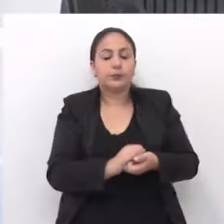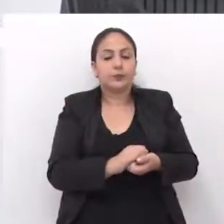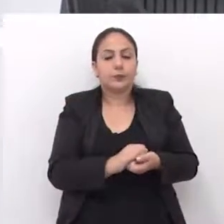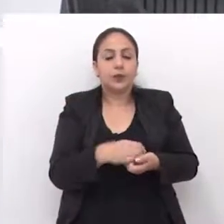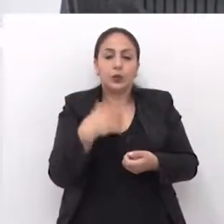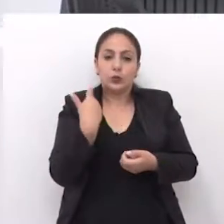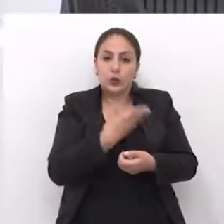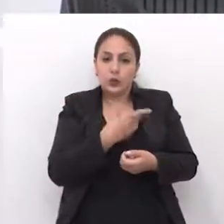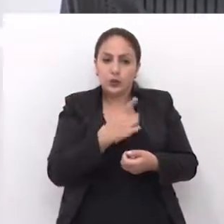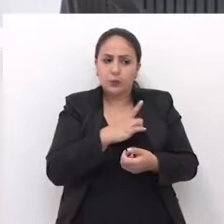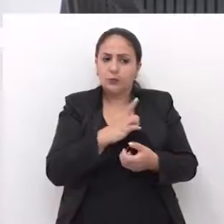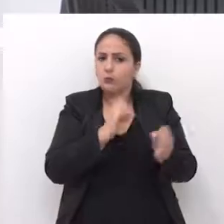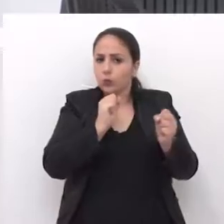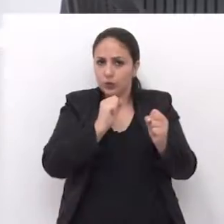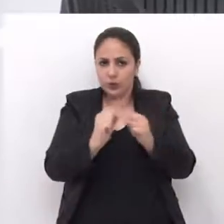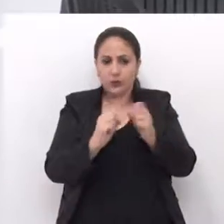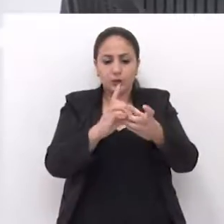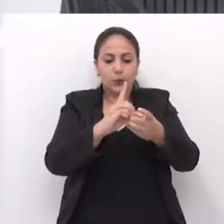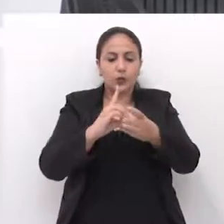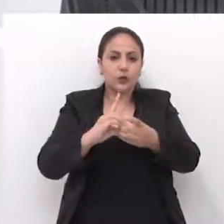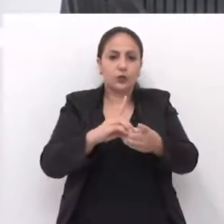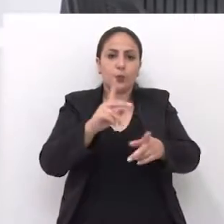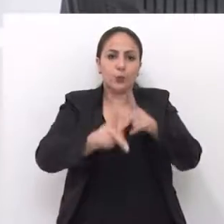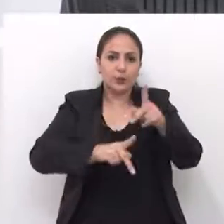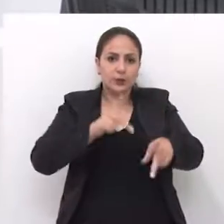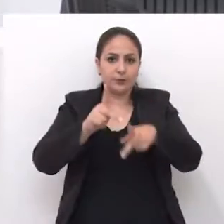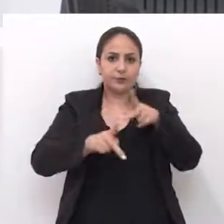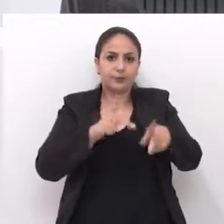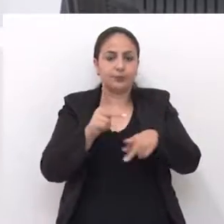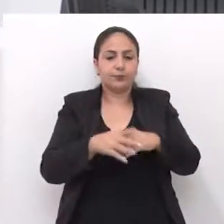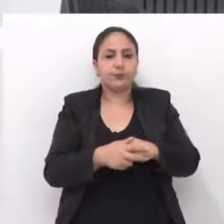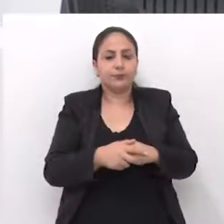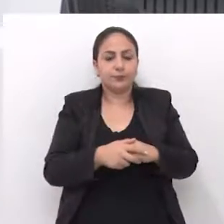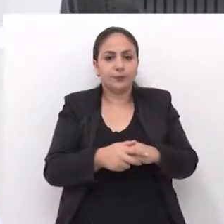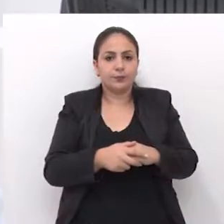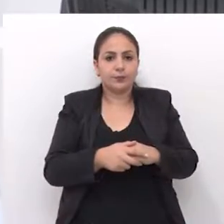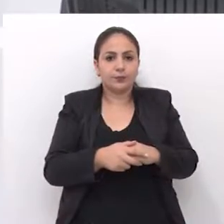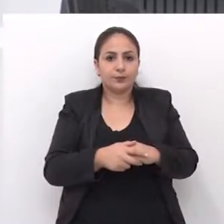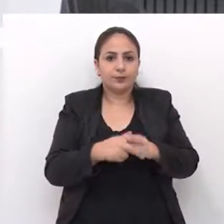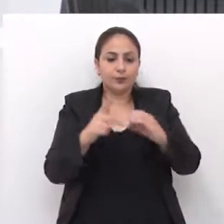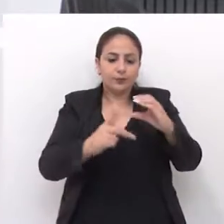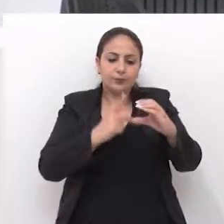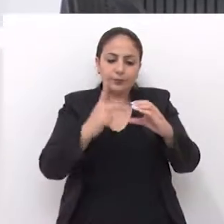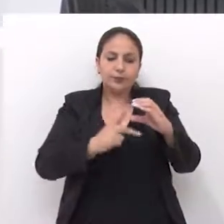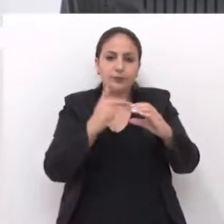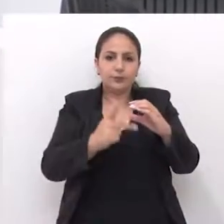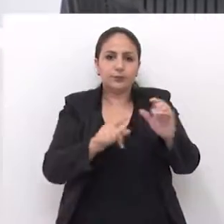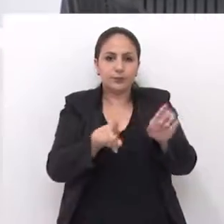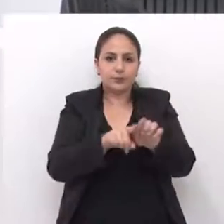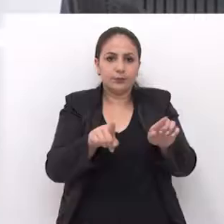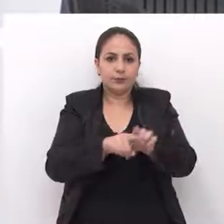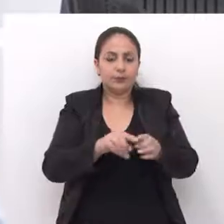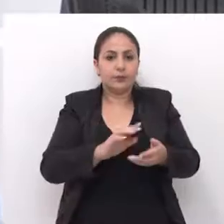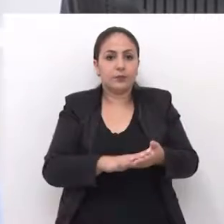contrários. Exercemos o poder democrático da população, do Parlamento